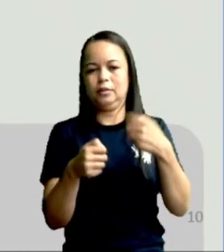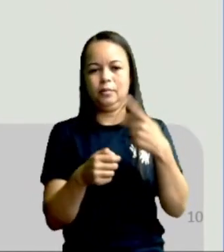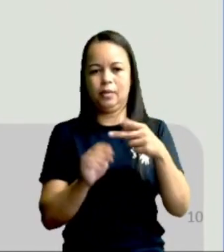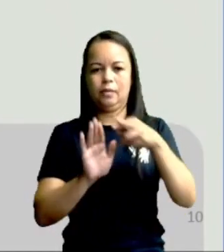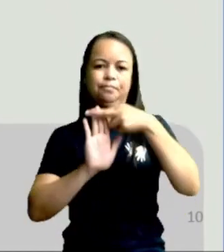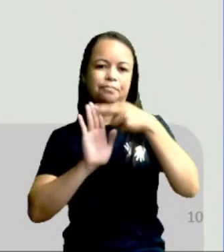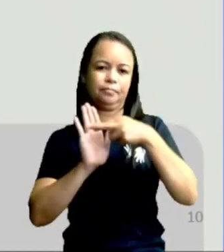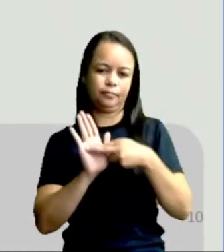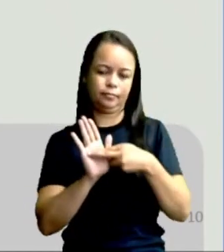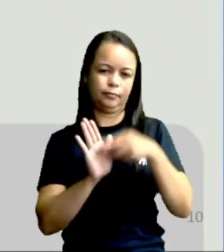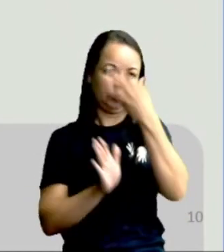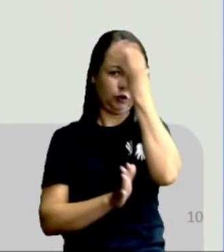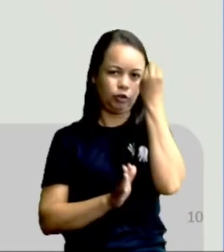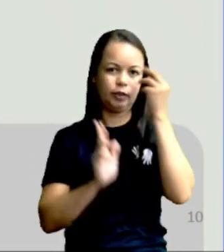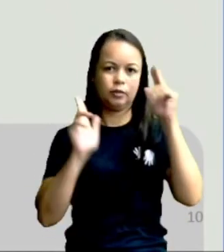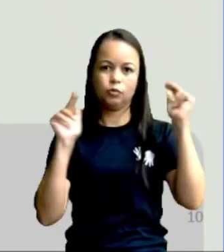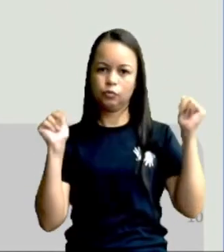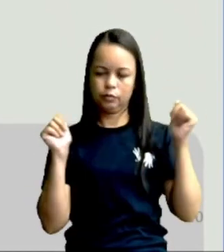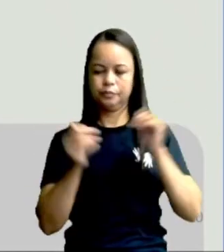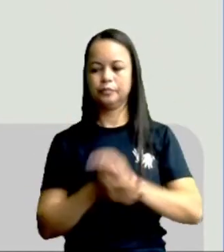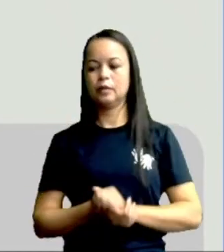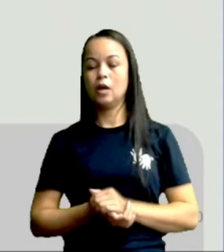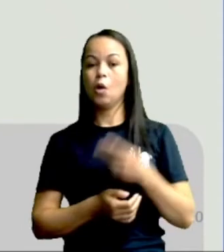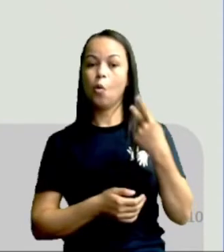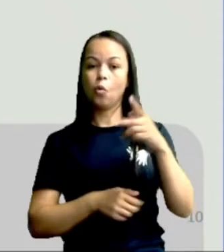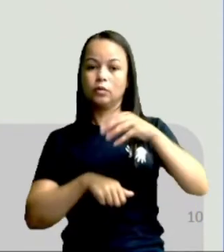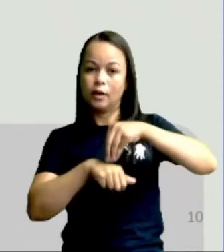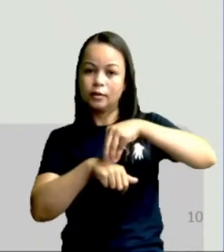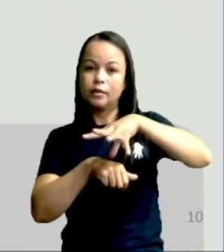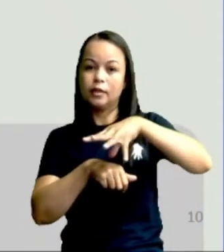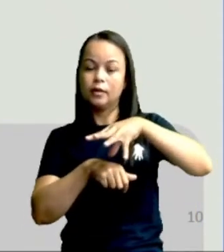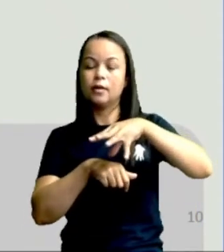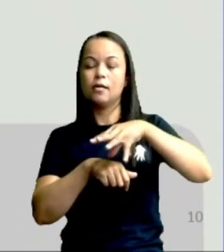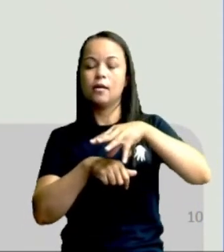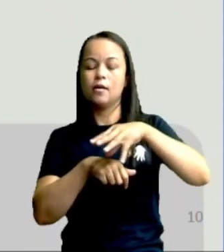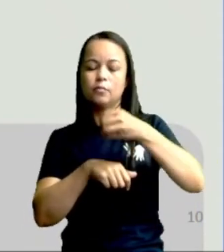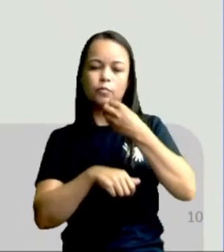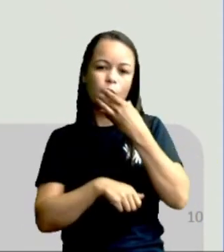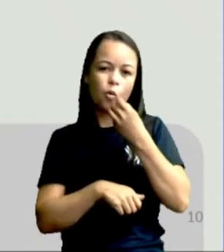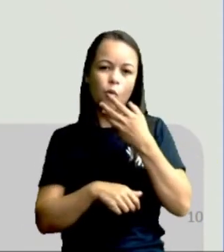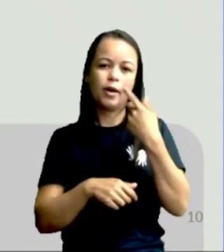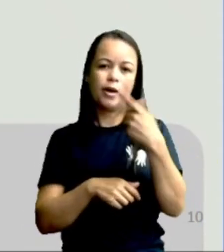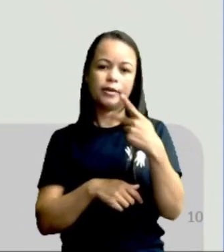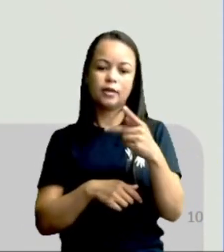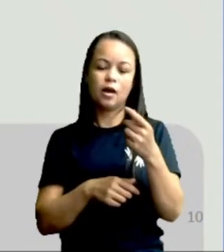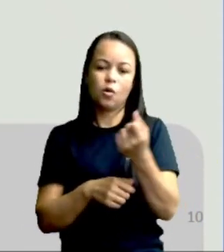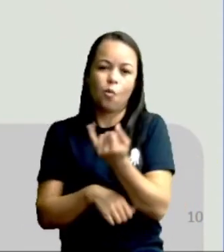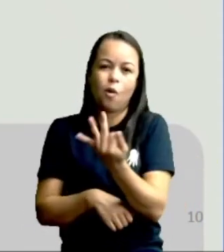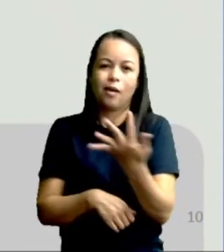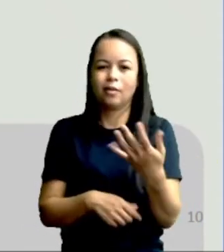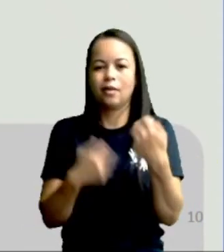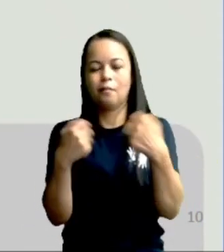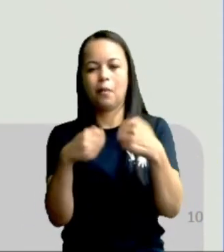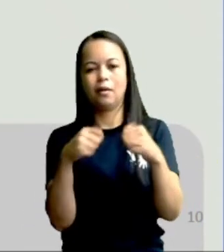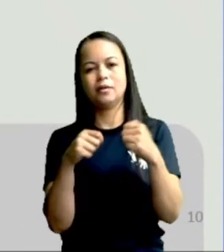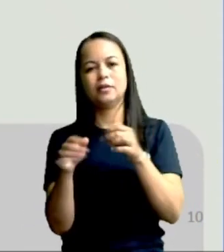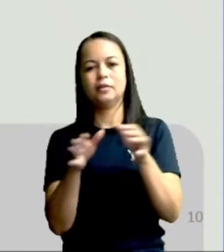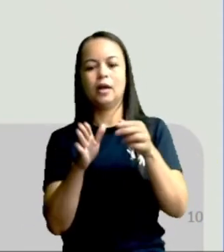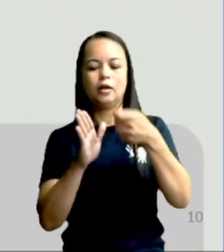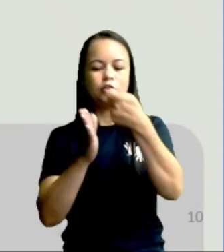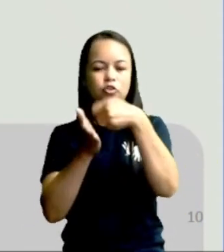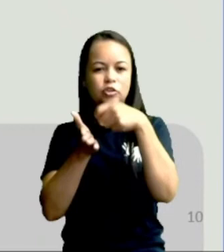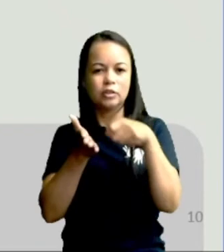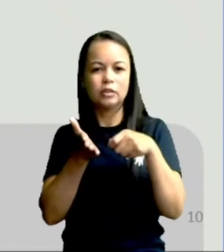gente? Não se esqueça. Outra dica muito boa é que essas quantidades, elas têm de estar descritas